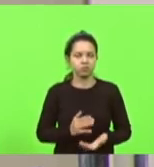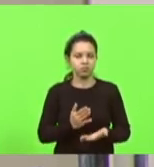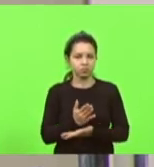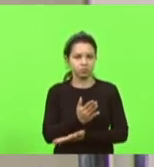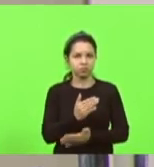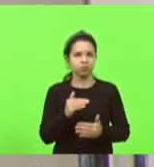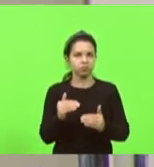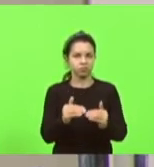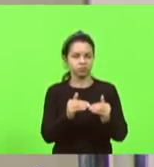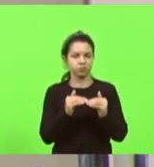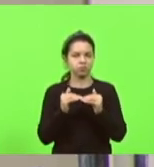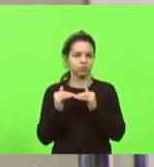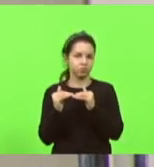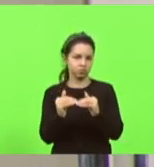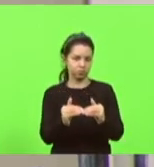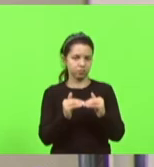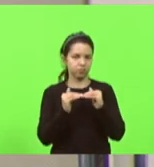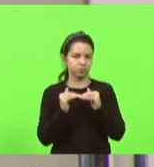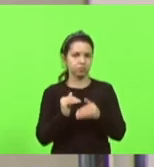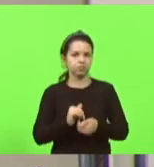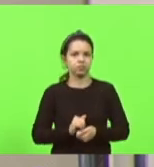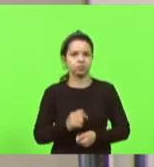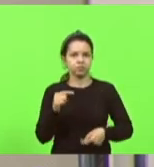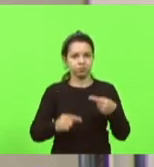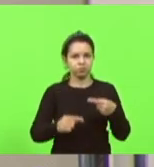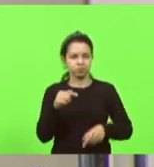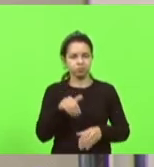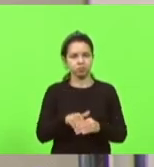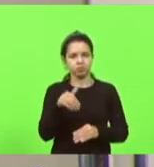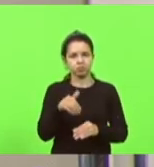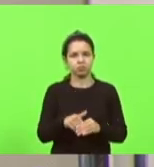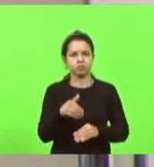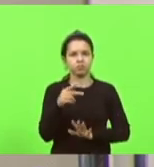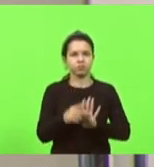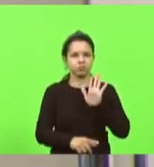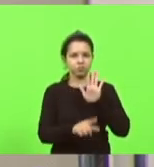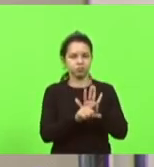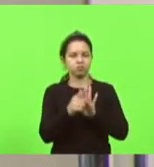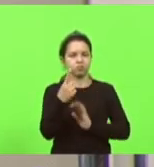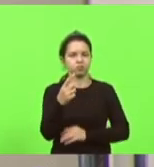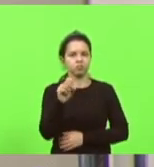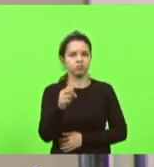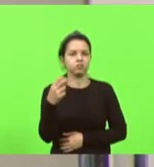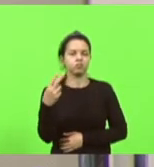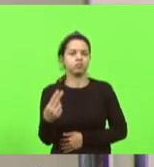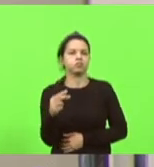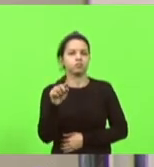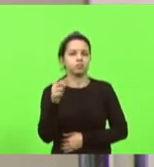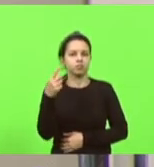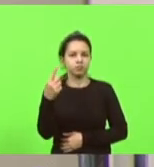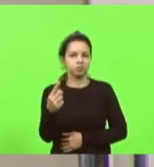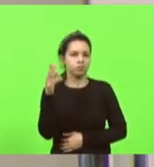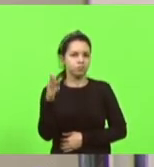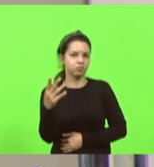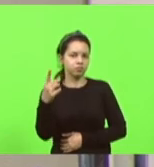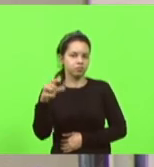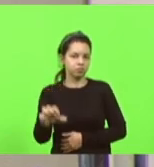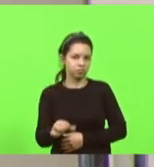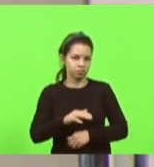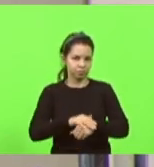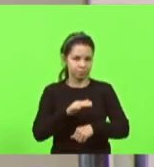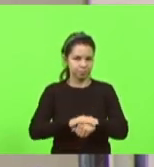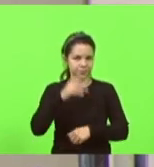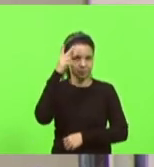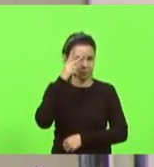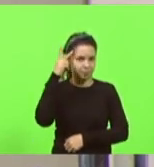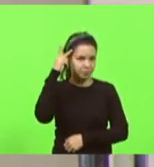Aprovado por unanimidade. Discussão e votação em turno único do projeto de lei 132.1/2019. Autor, deputada Paulinha,